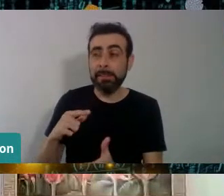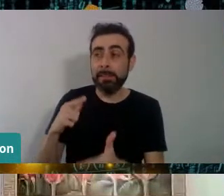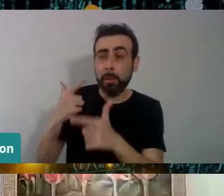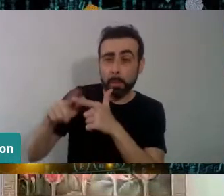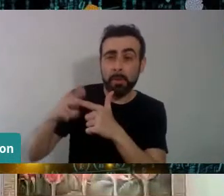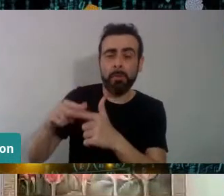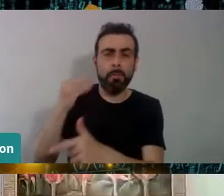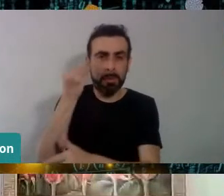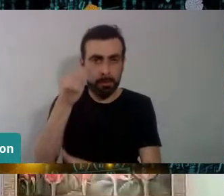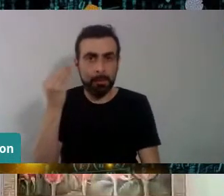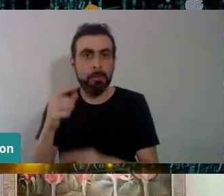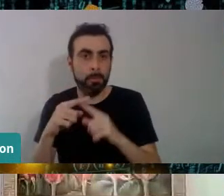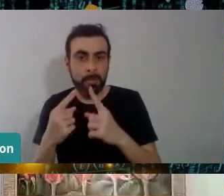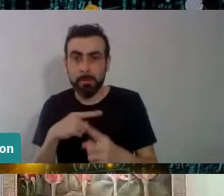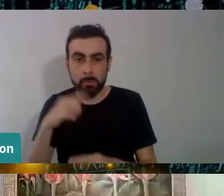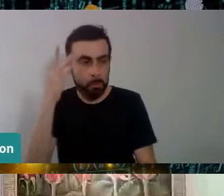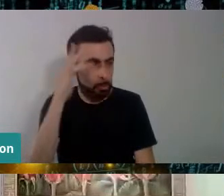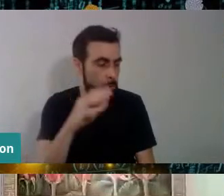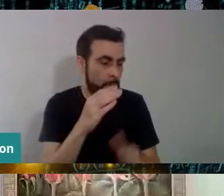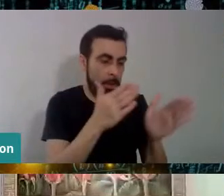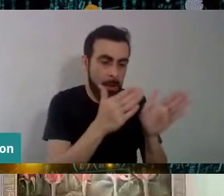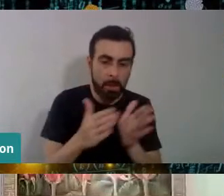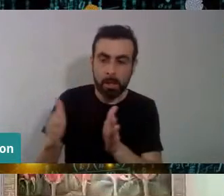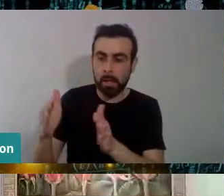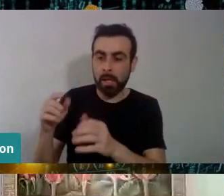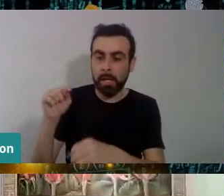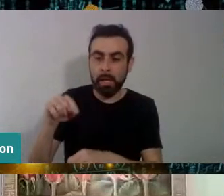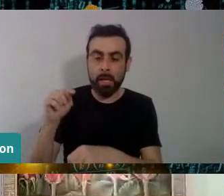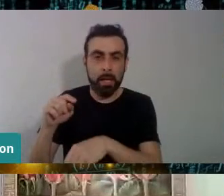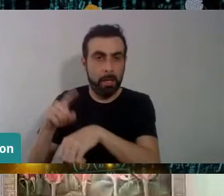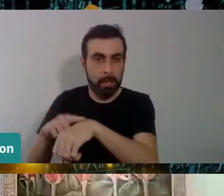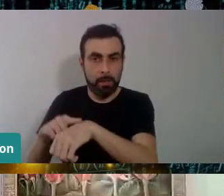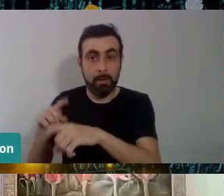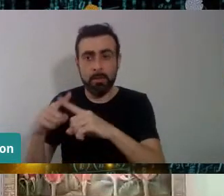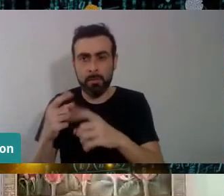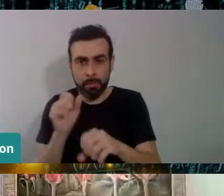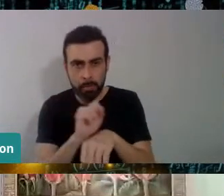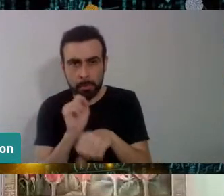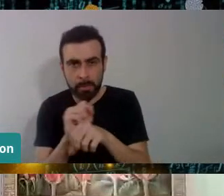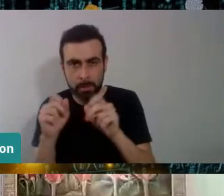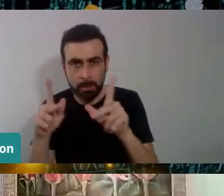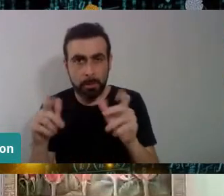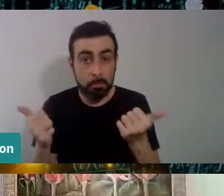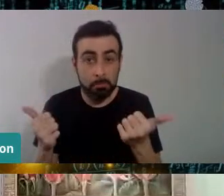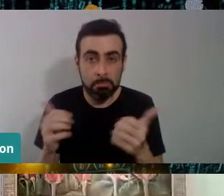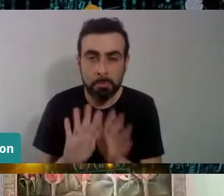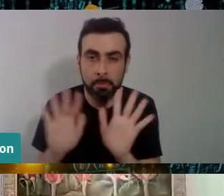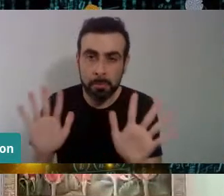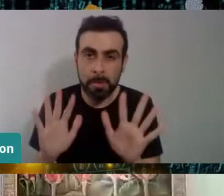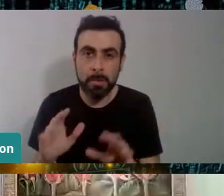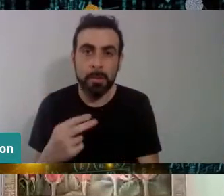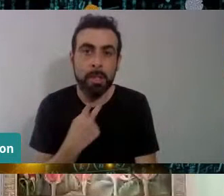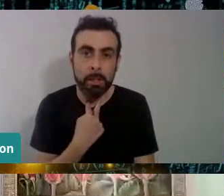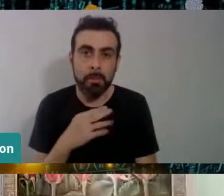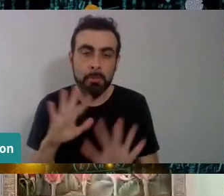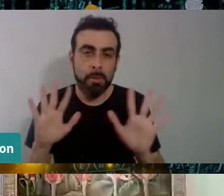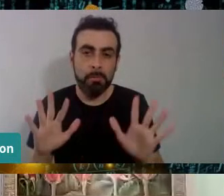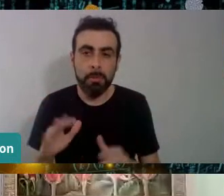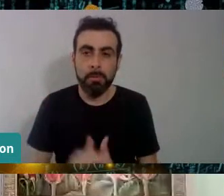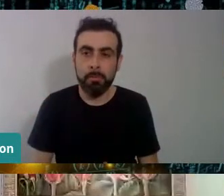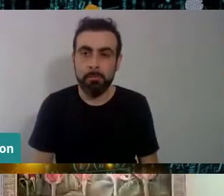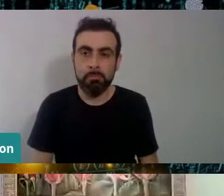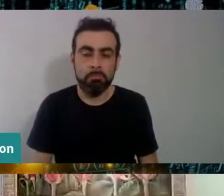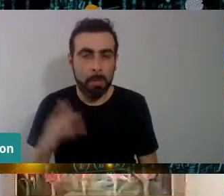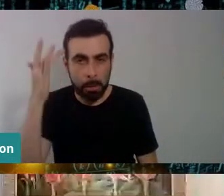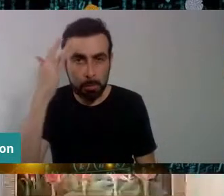tentando, eu não sei até que hora que nós vamos aqui, né? Vamos aguardar mais um pouco, ver se ela chega, né? Isso. Bom, vamos